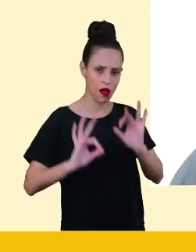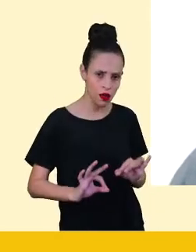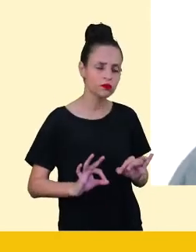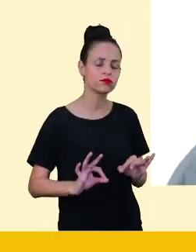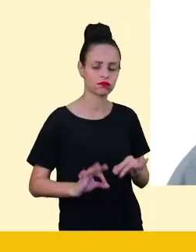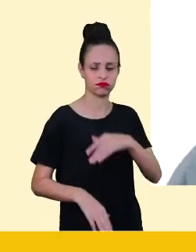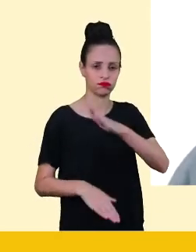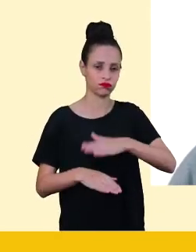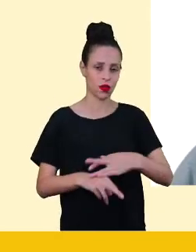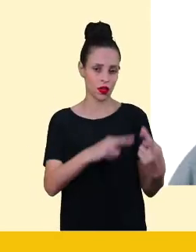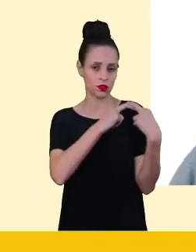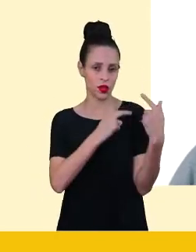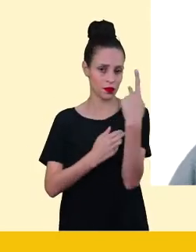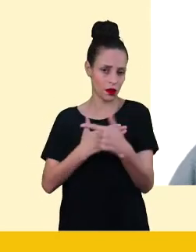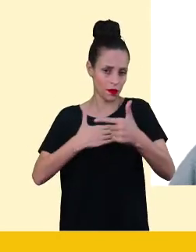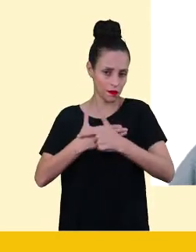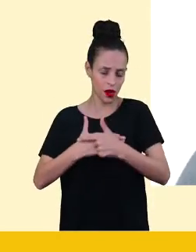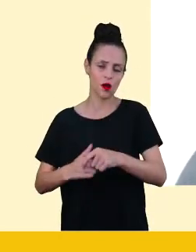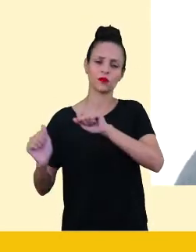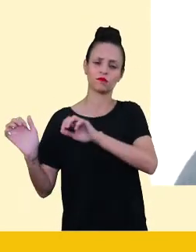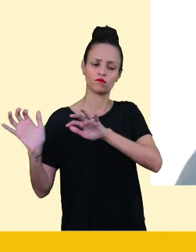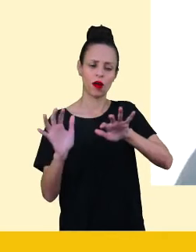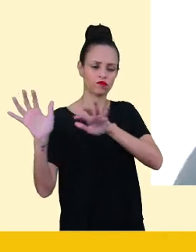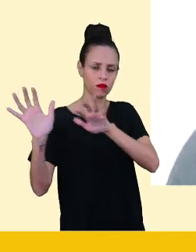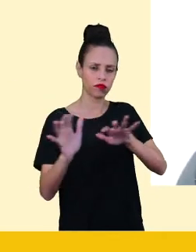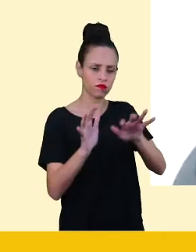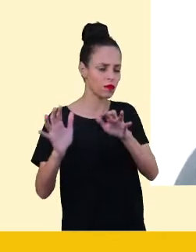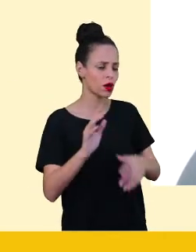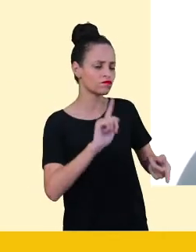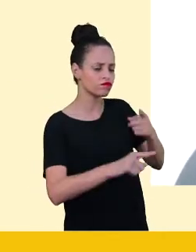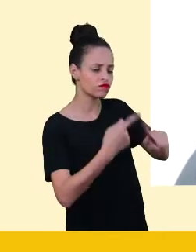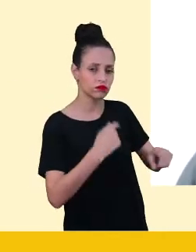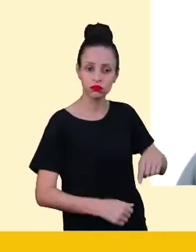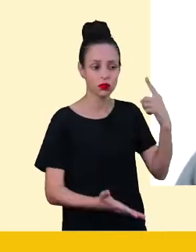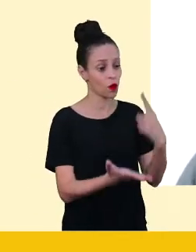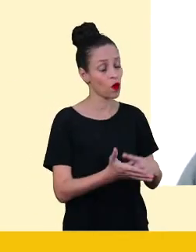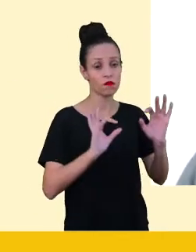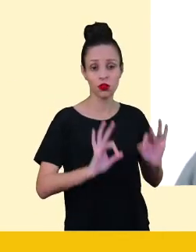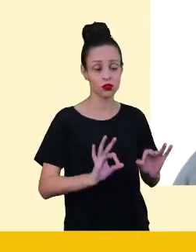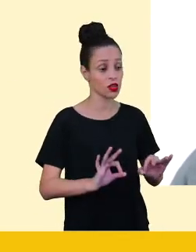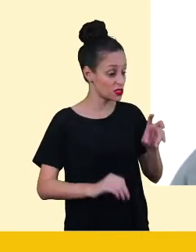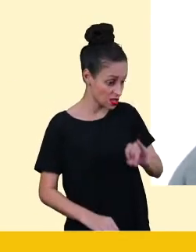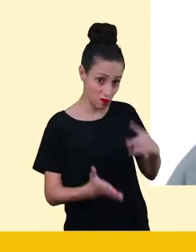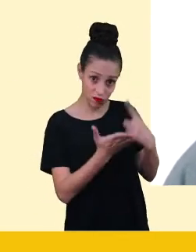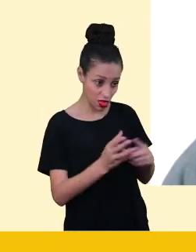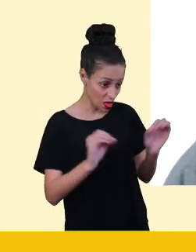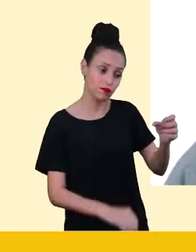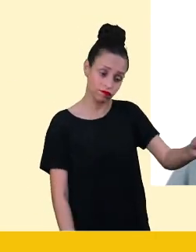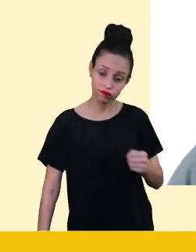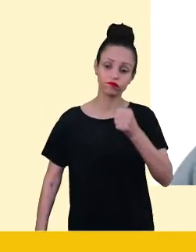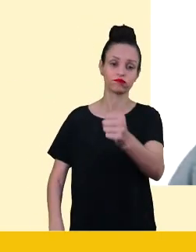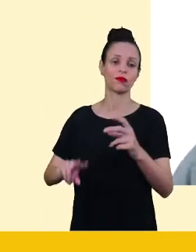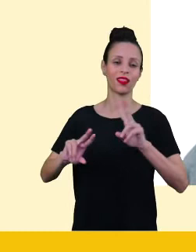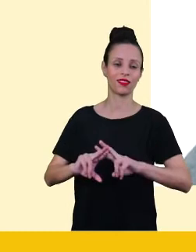né? E eles iam lá, né, se não tivesse acordo, então assim, só tinha um caminho, né? Era prender, entendeu? Então